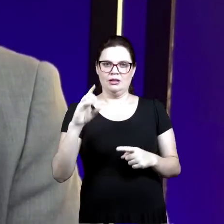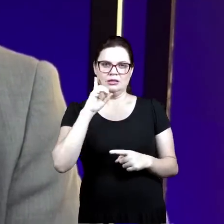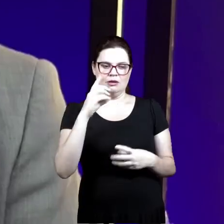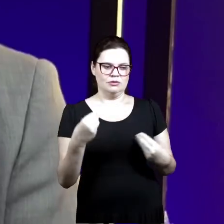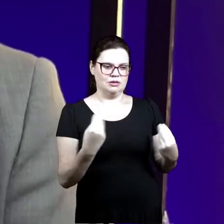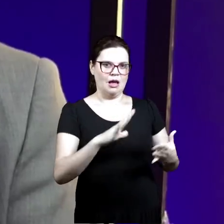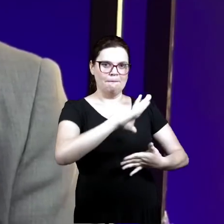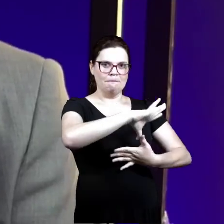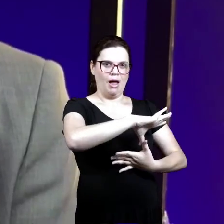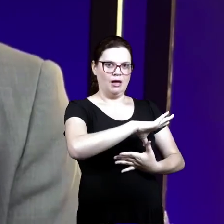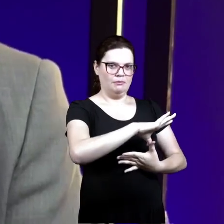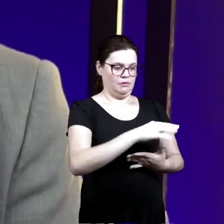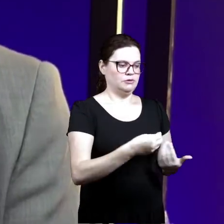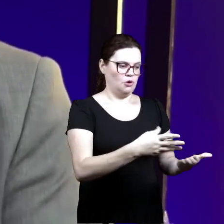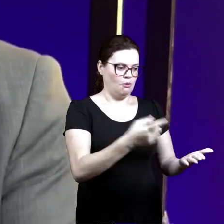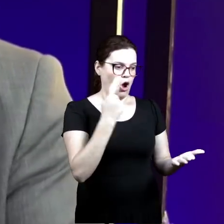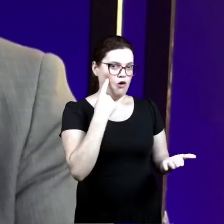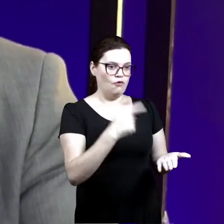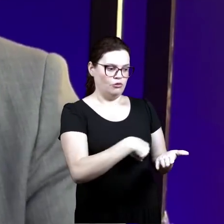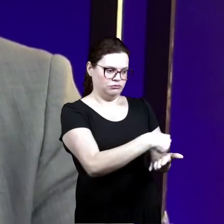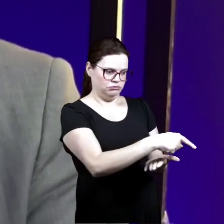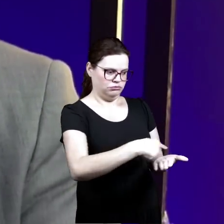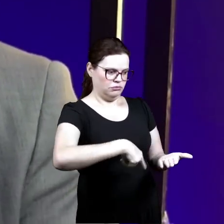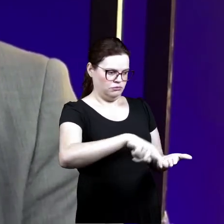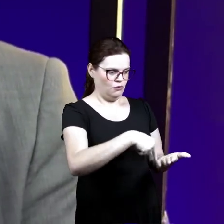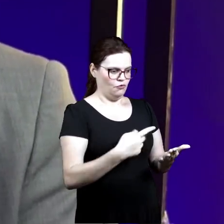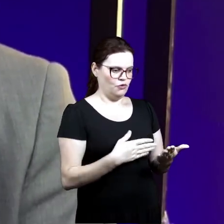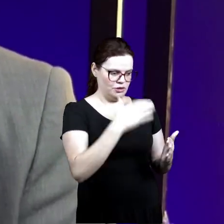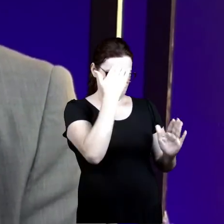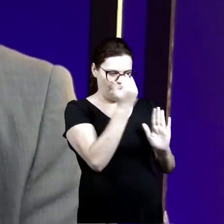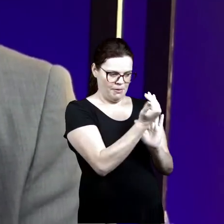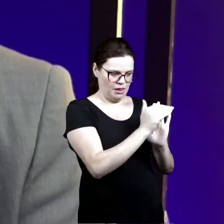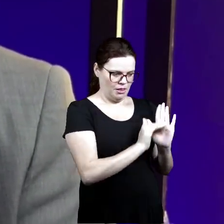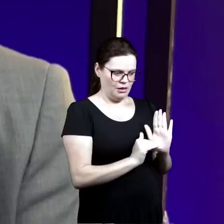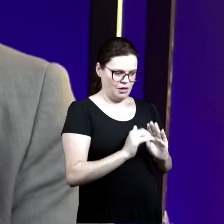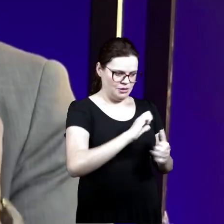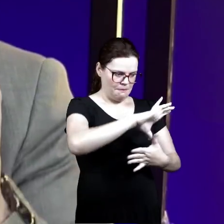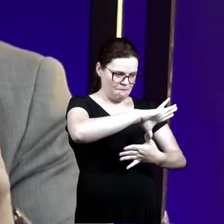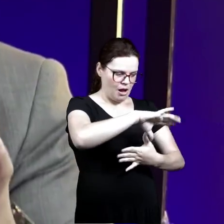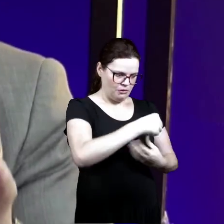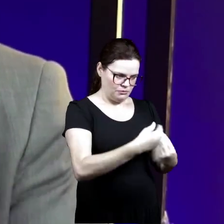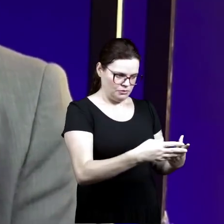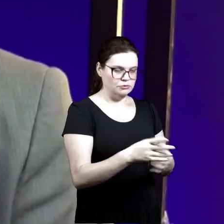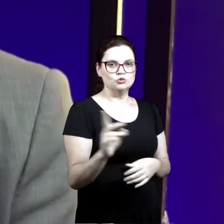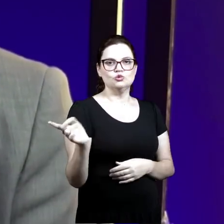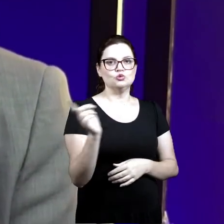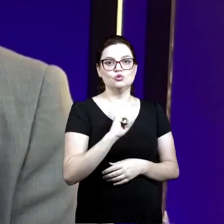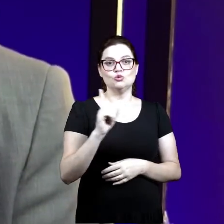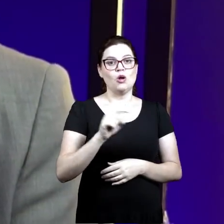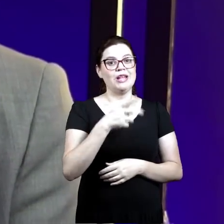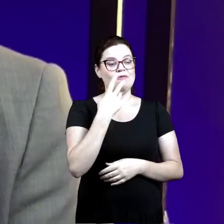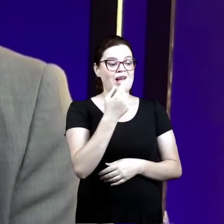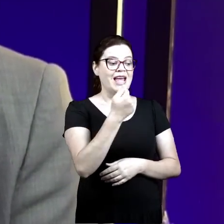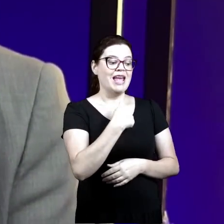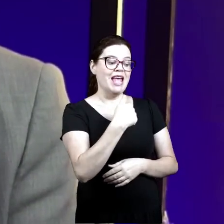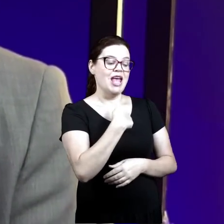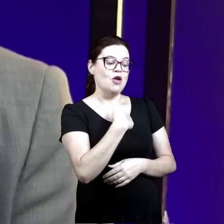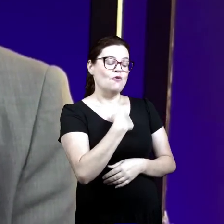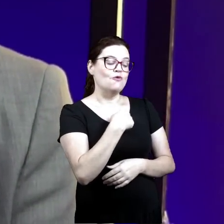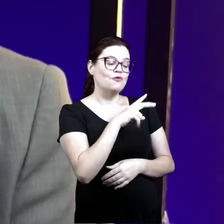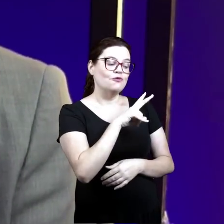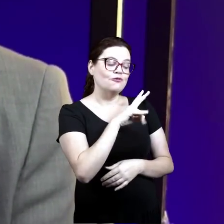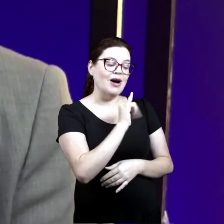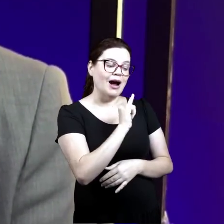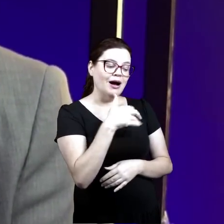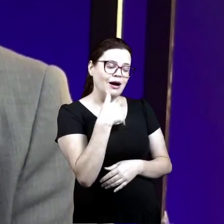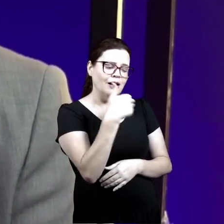Abraão e fala assim: Uhum. olha, vou riscar aqui esse Uhum. pedaço de terra aqui. Mas eu falo assim: ó, eu vou te mostrar. Você ainda não sabe para onde